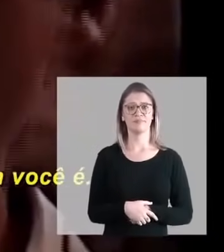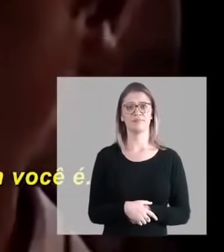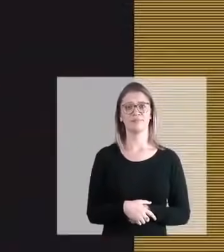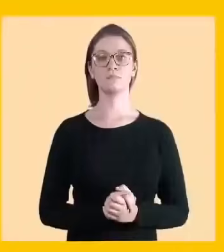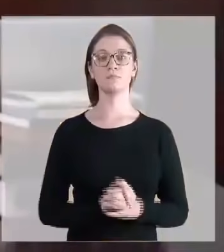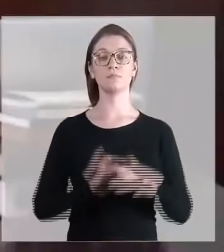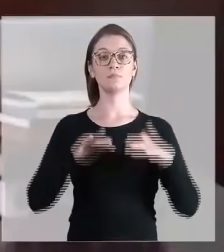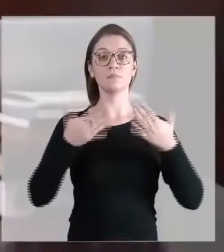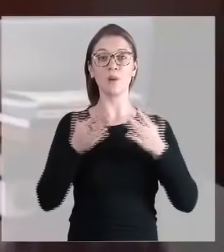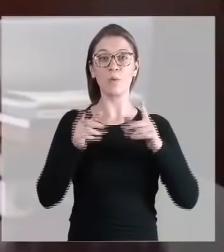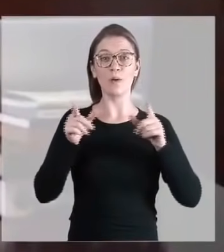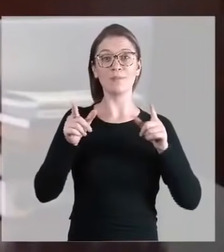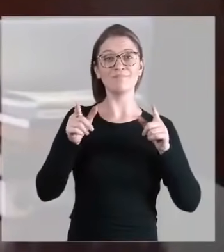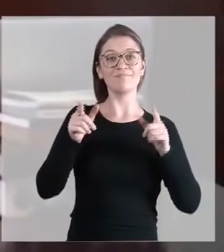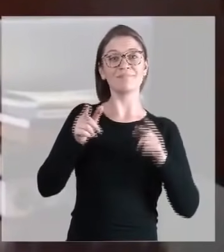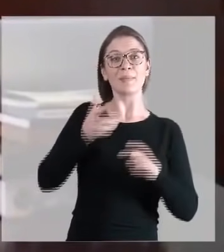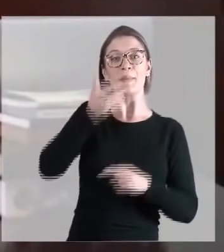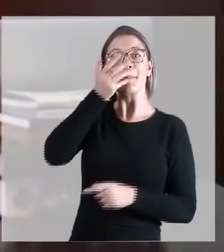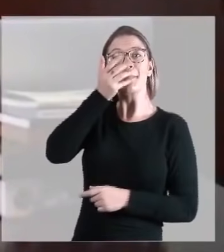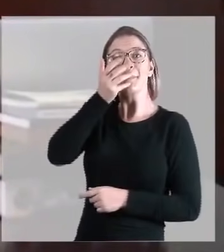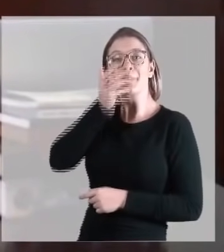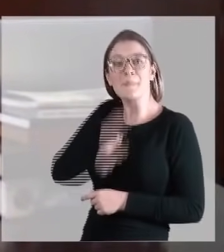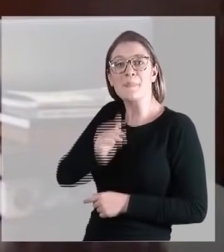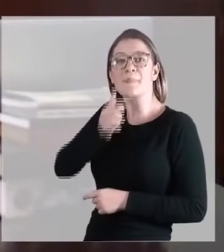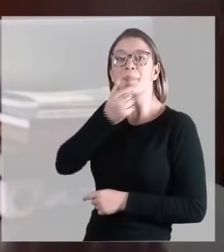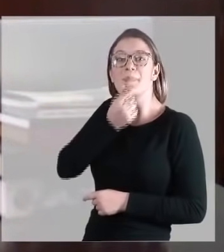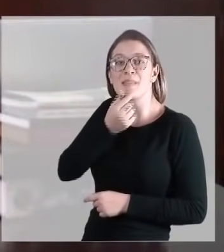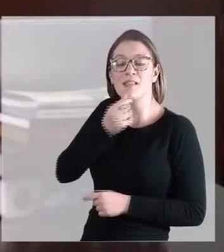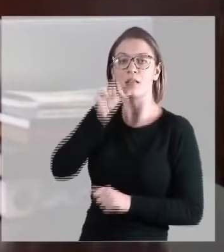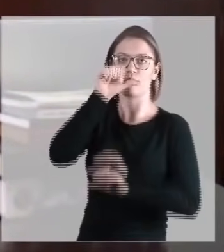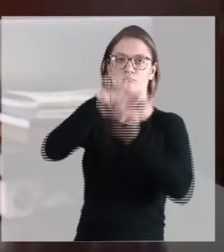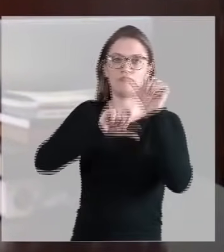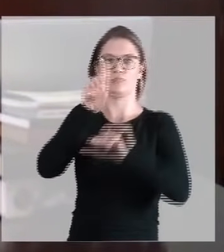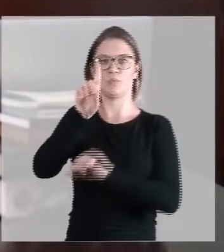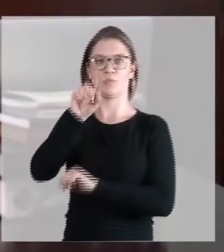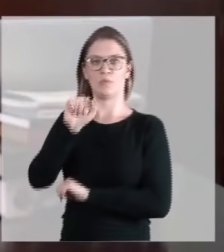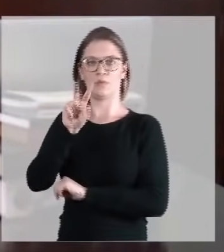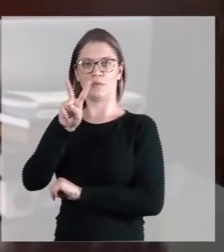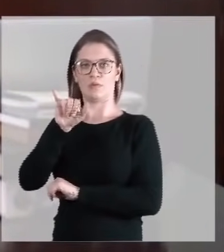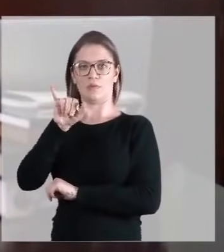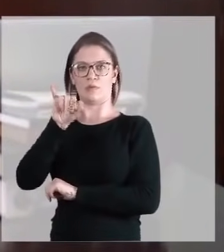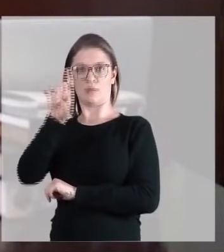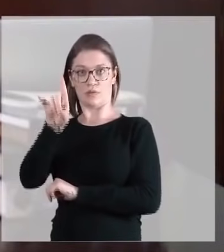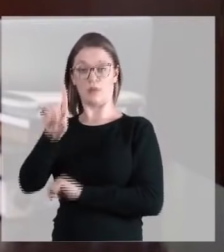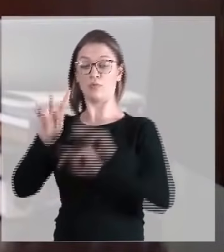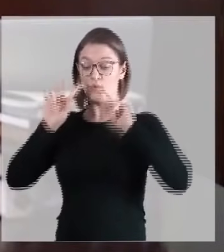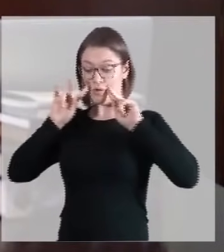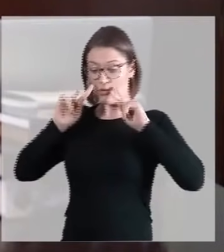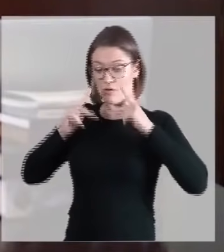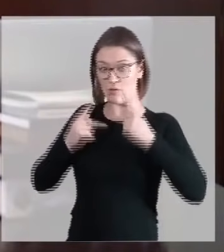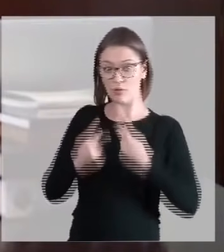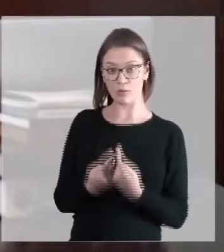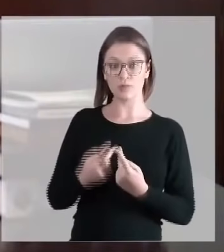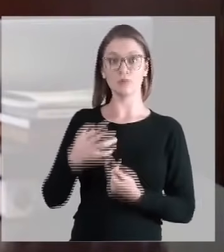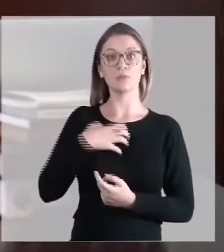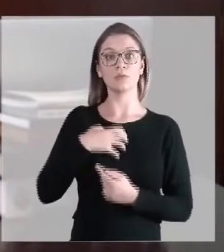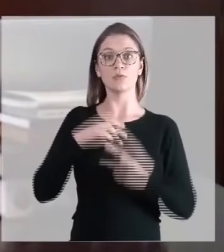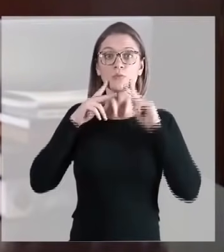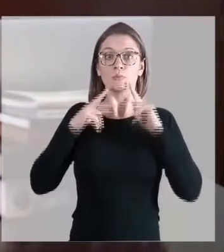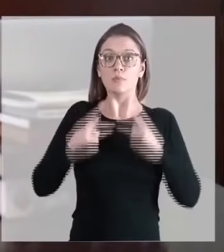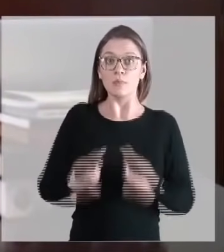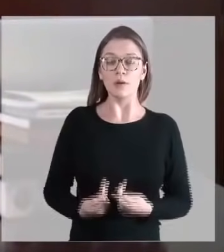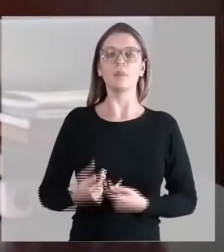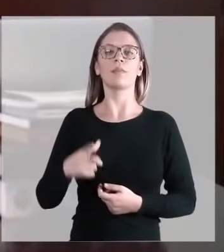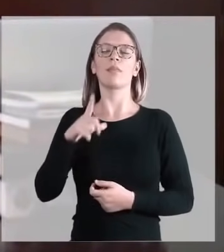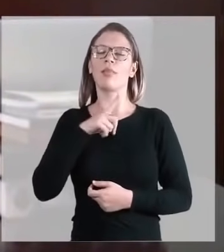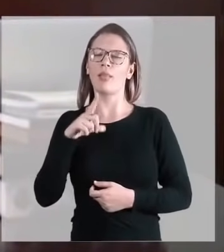up being who you are. A pequena Brenda, que depois virou David Heimer, né, que voltou a ser reconhecido e se sentir um homem, chegou